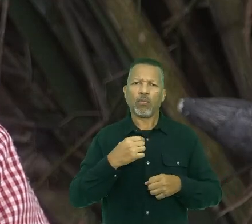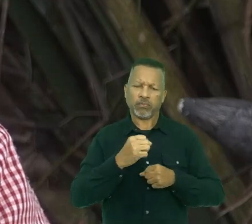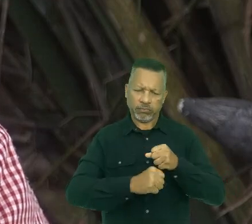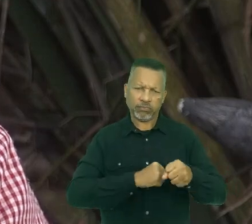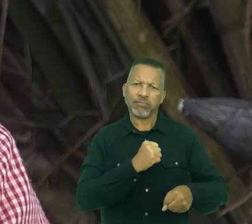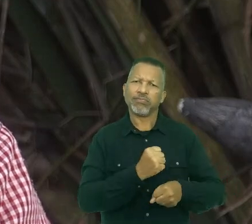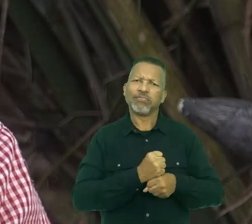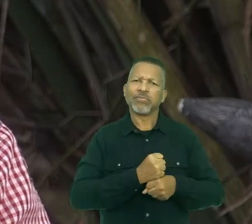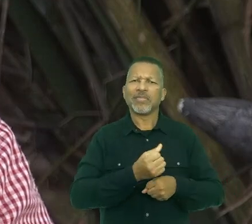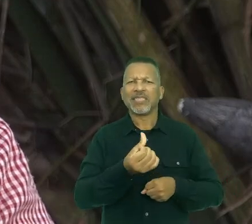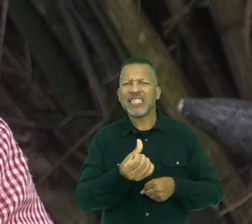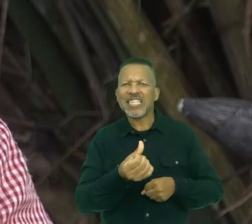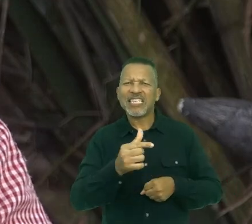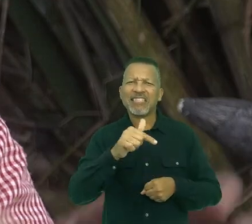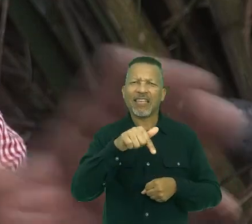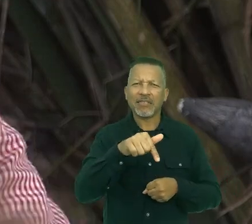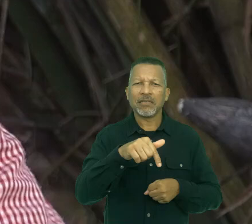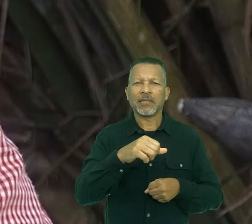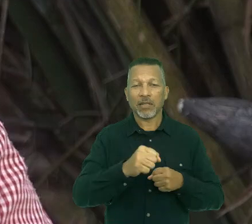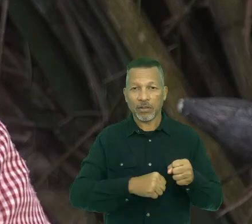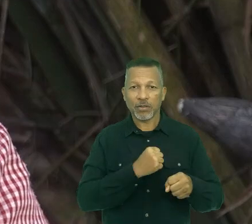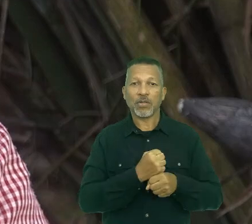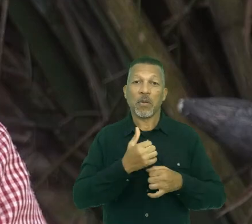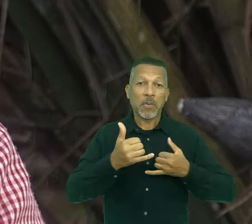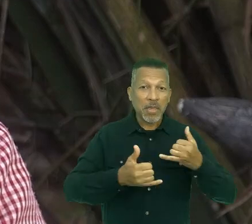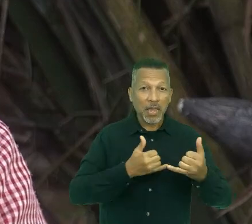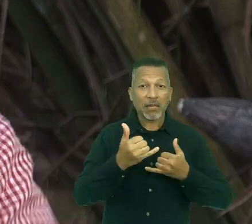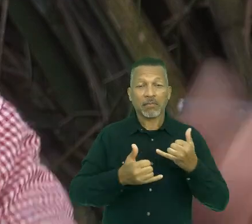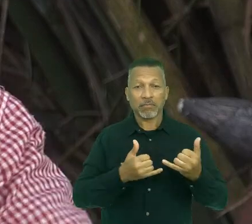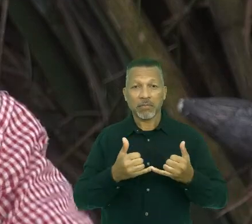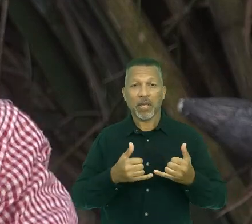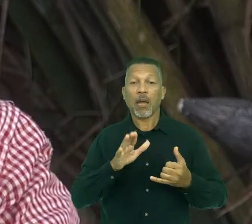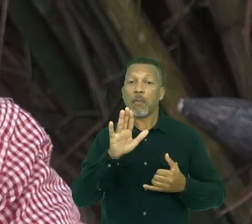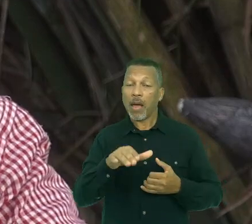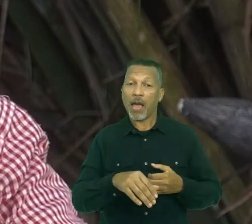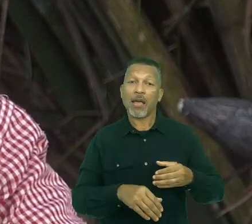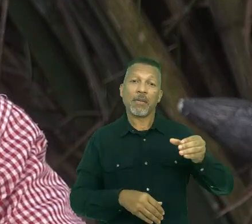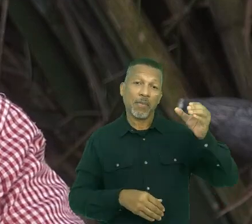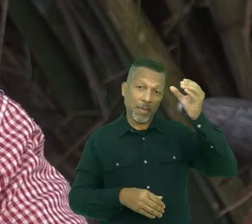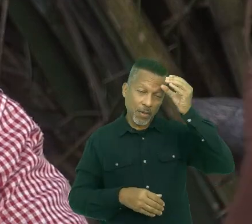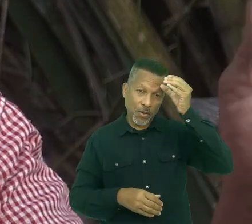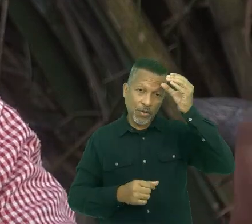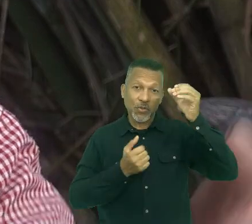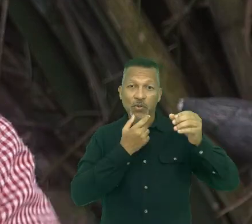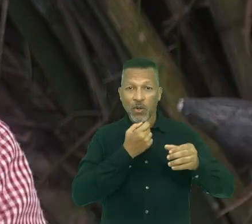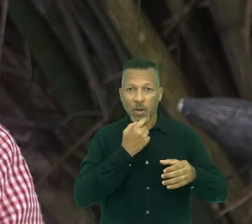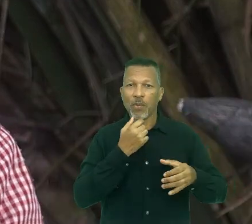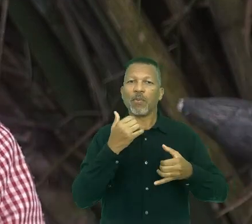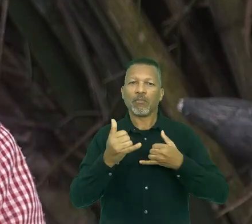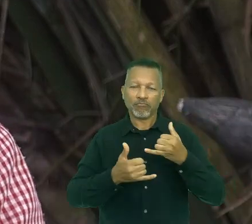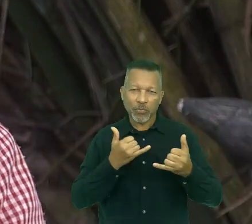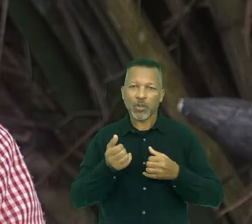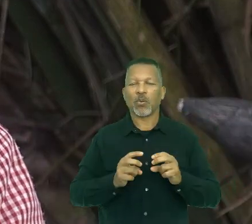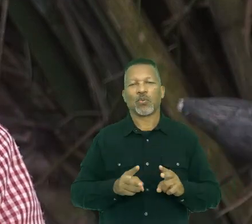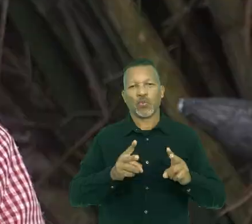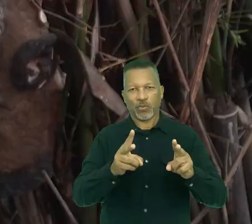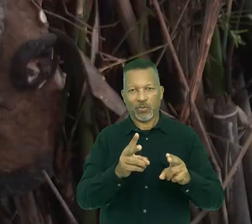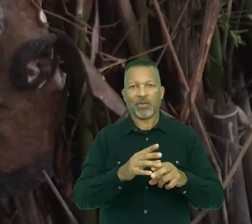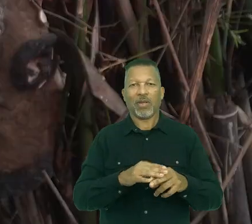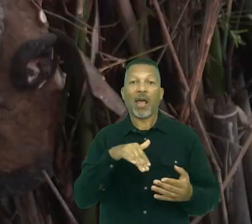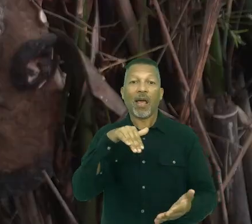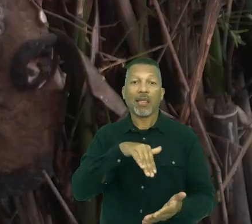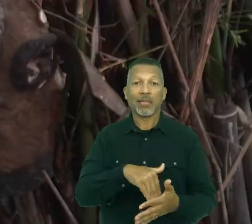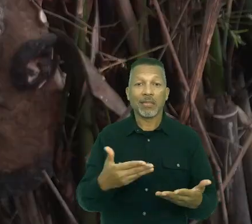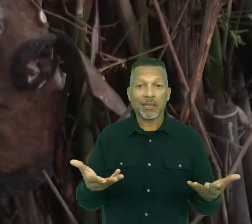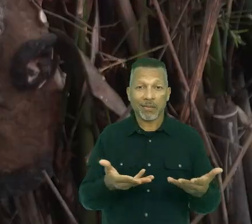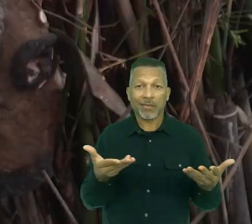7 anos, 6 ou 7 anos no Rio e não brincava, né? Mas meu tio ficou brincando com a turma aí.